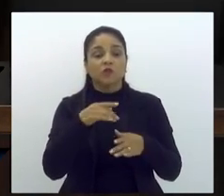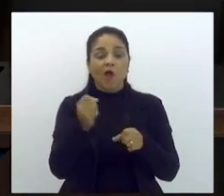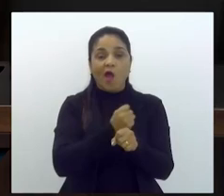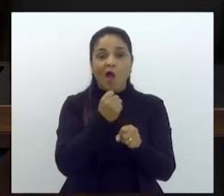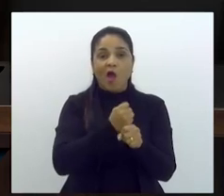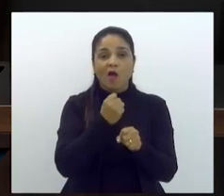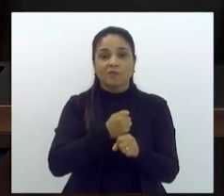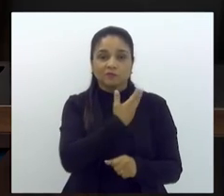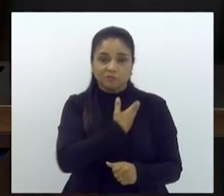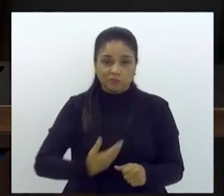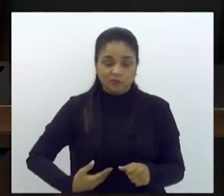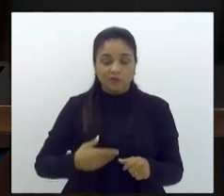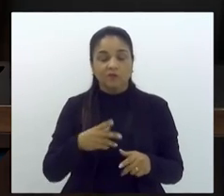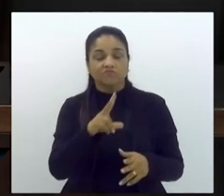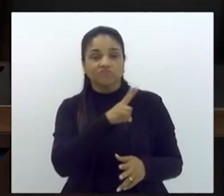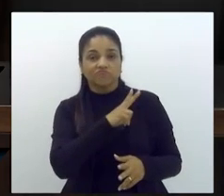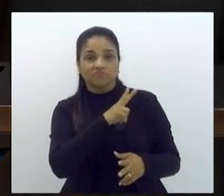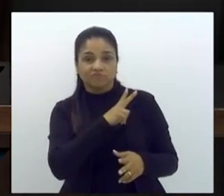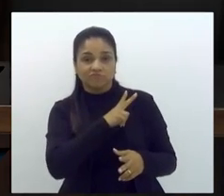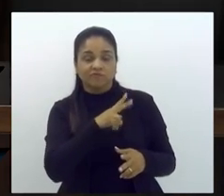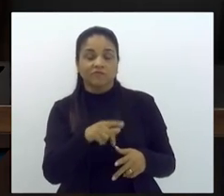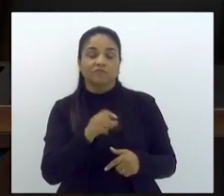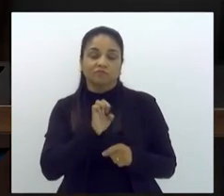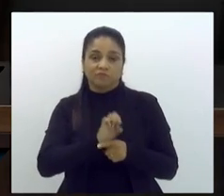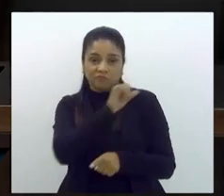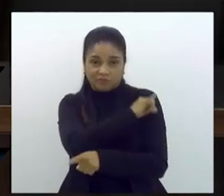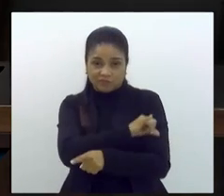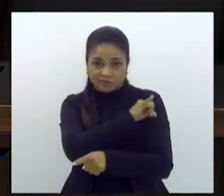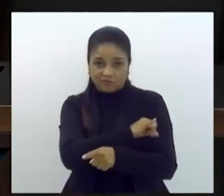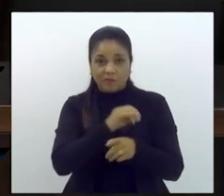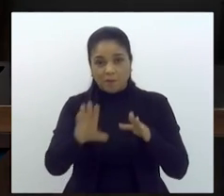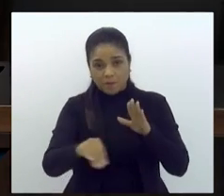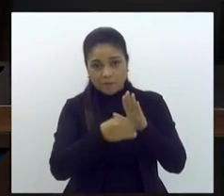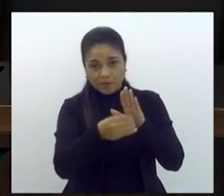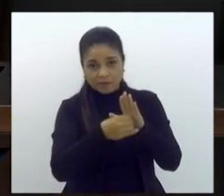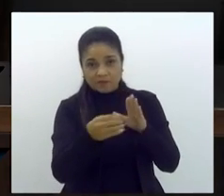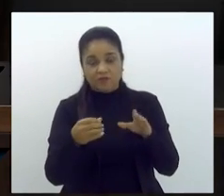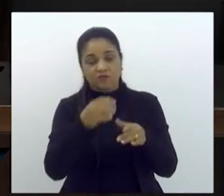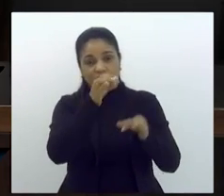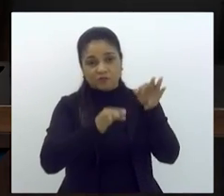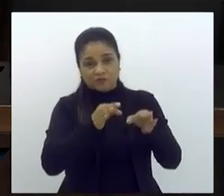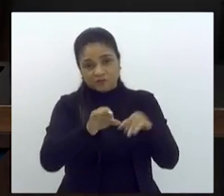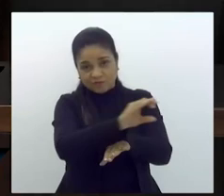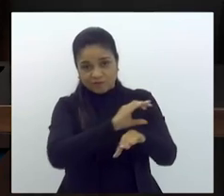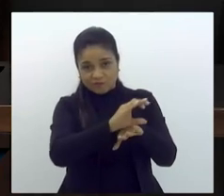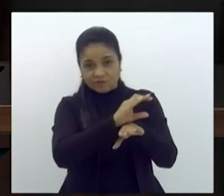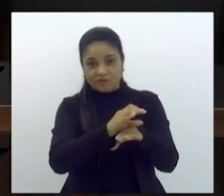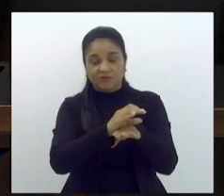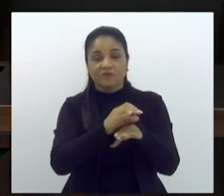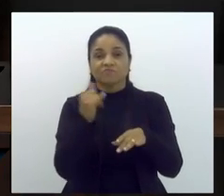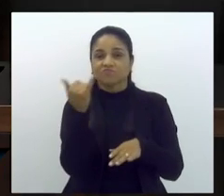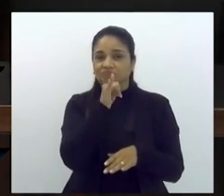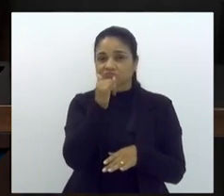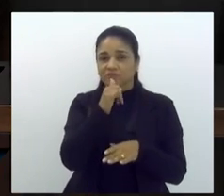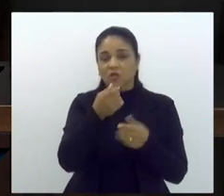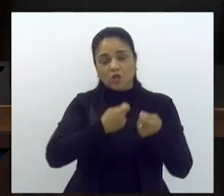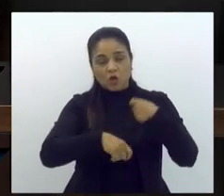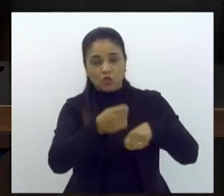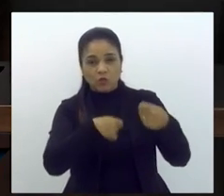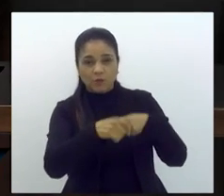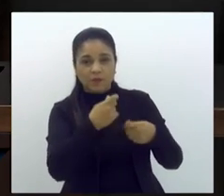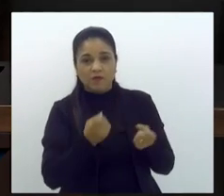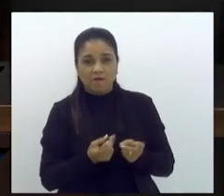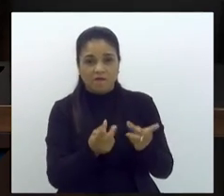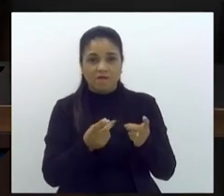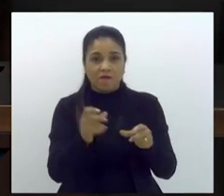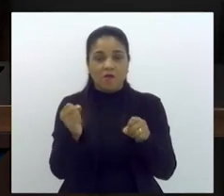ou Empreendimentos privados no estado do Rio de Janeiro pendente em paz comissão de condição de Justiça de Minas e energia de economia dos